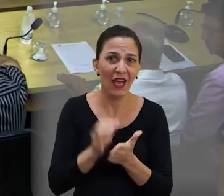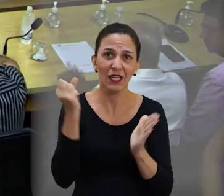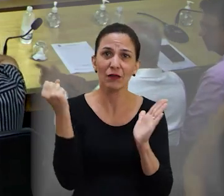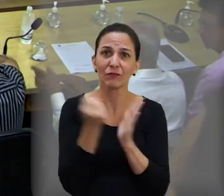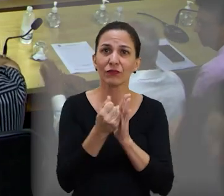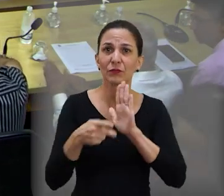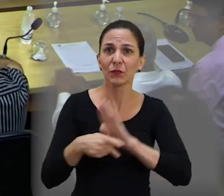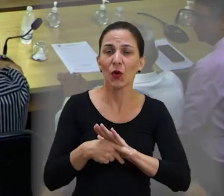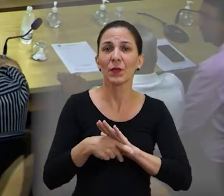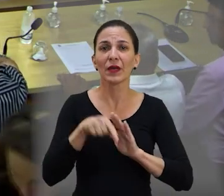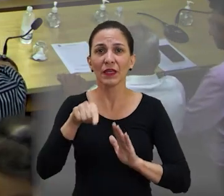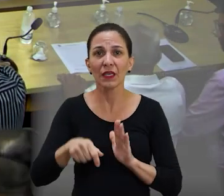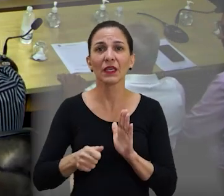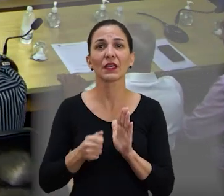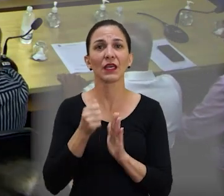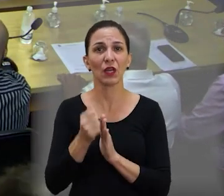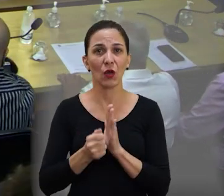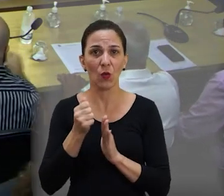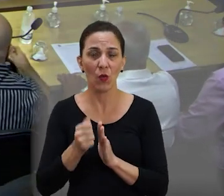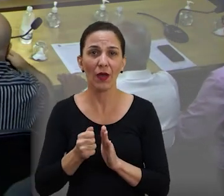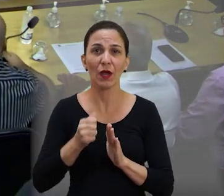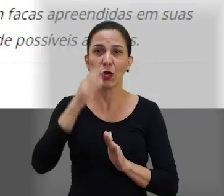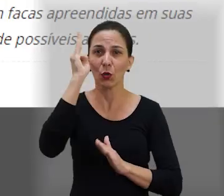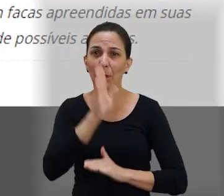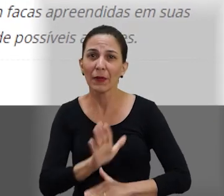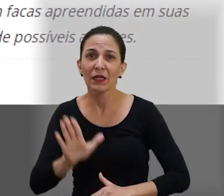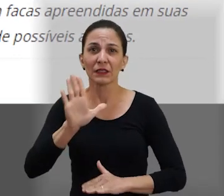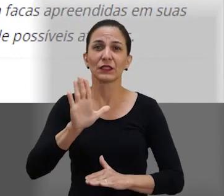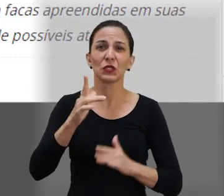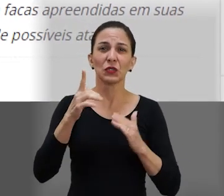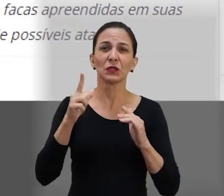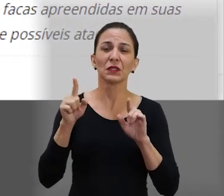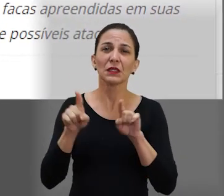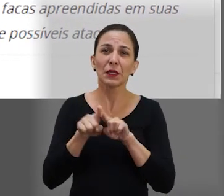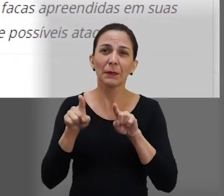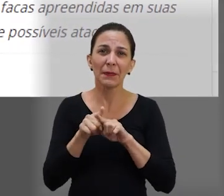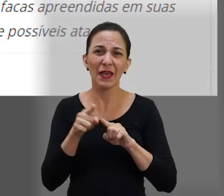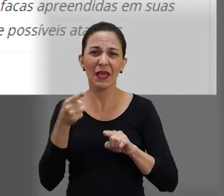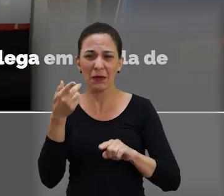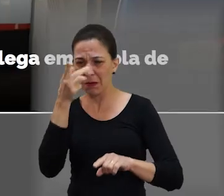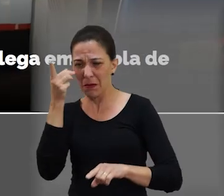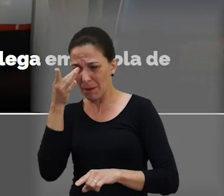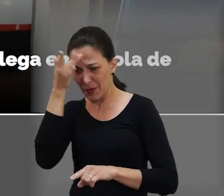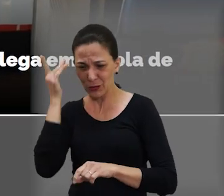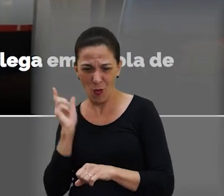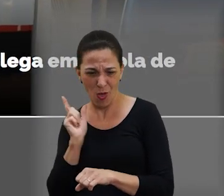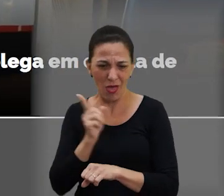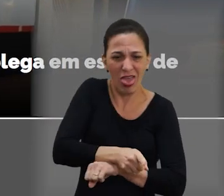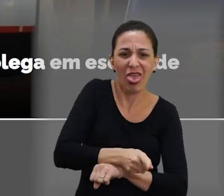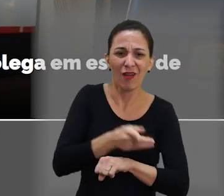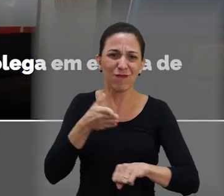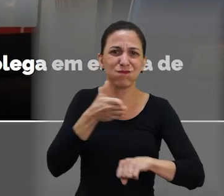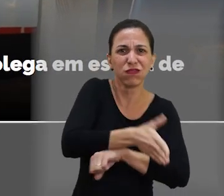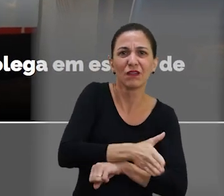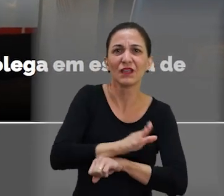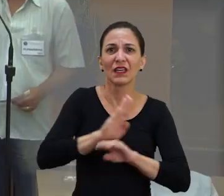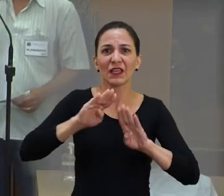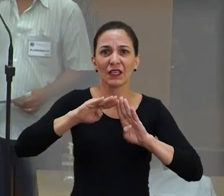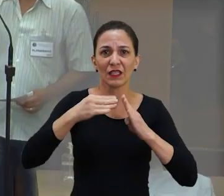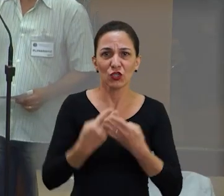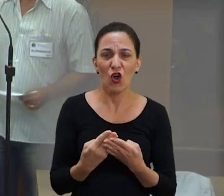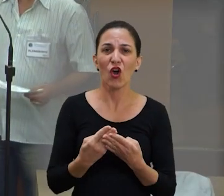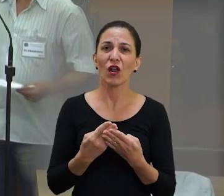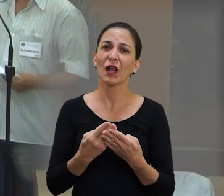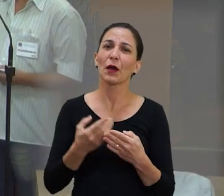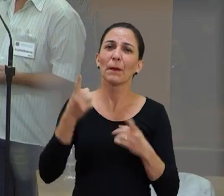violência escolar tenha sido registrado em Araraquara os recentes ataques em algumas cidades do Brasil e ameaças divulgadas pela internet